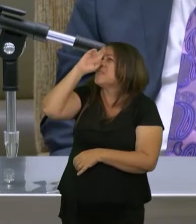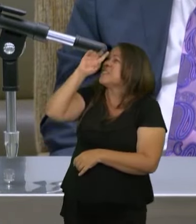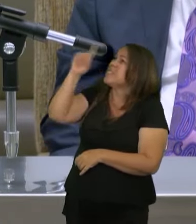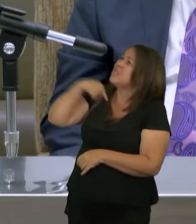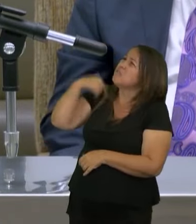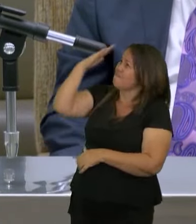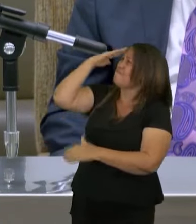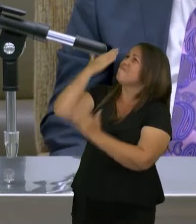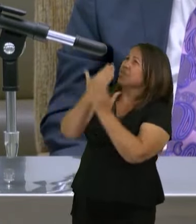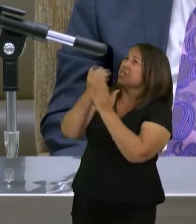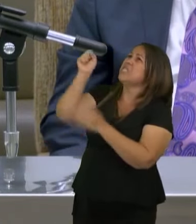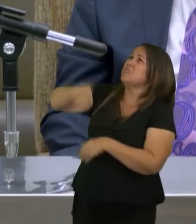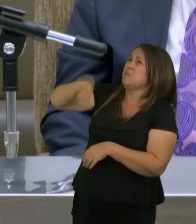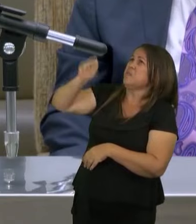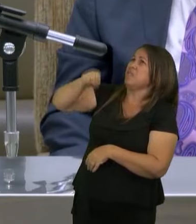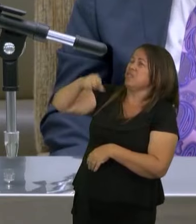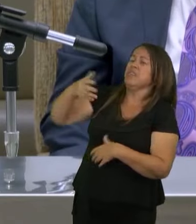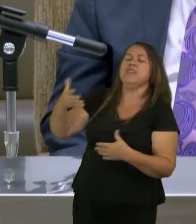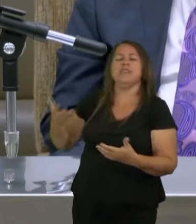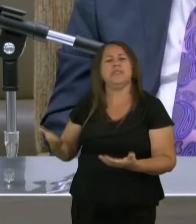eu creio.